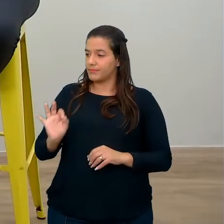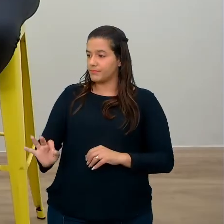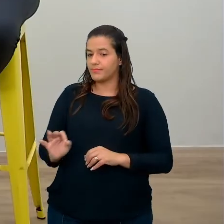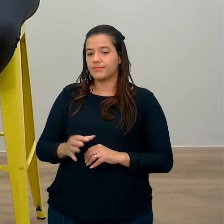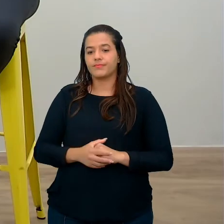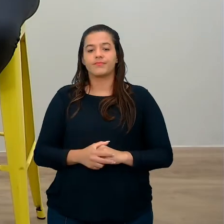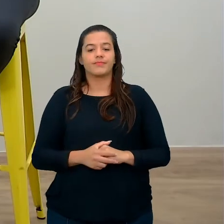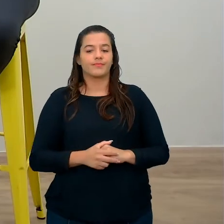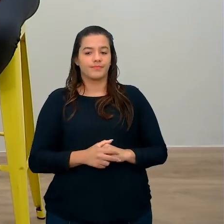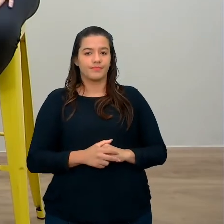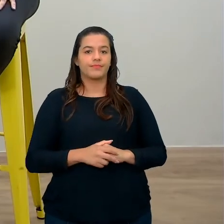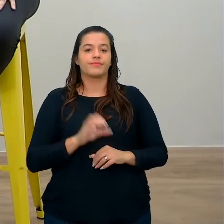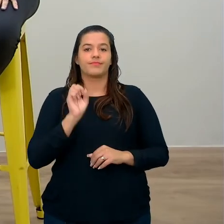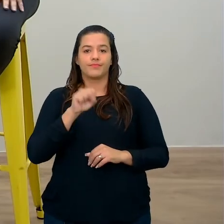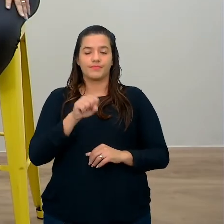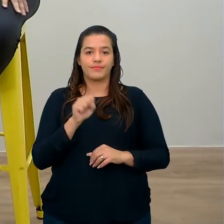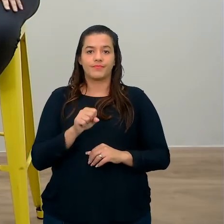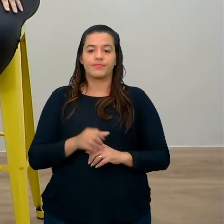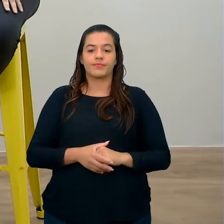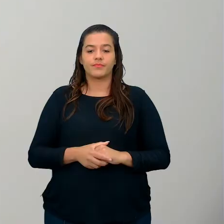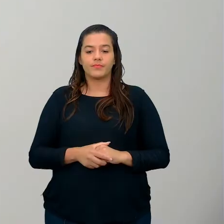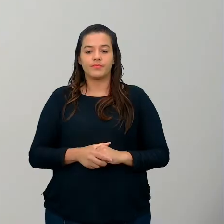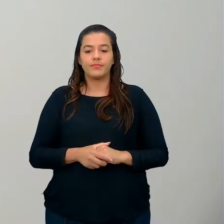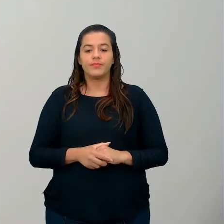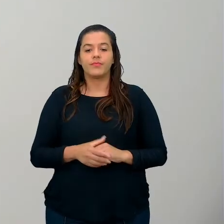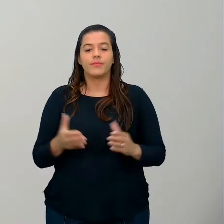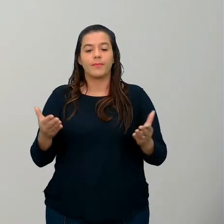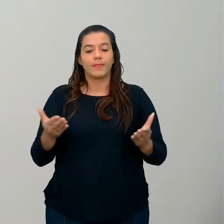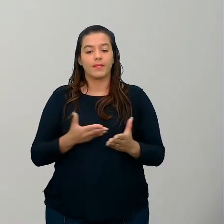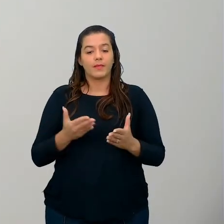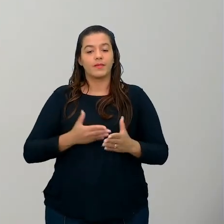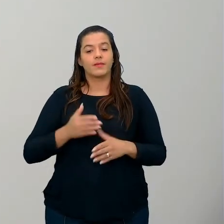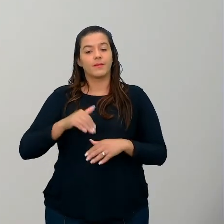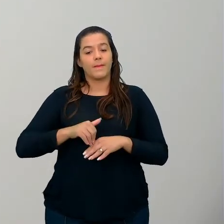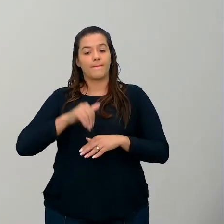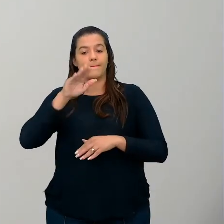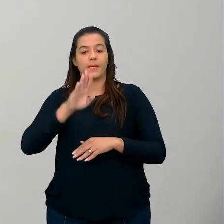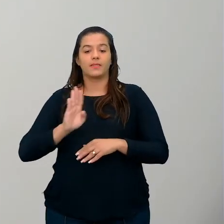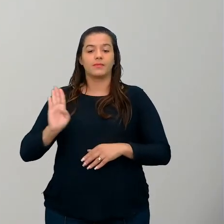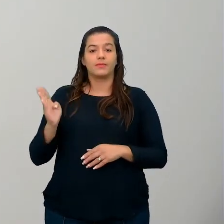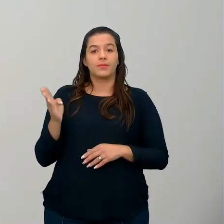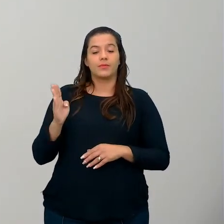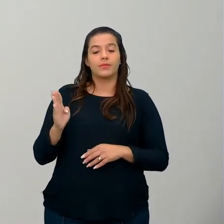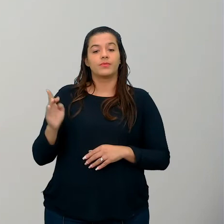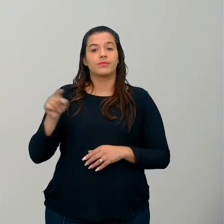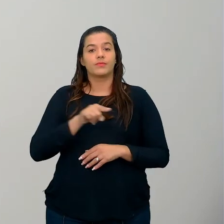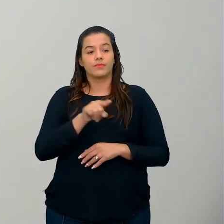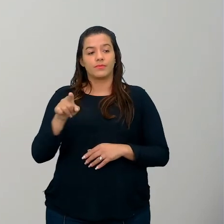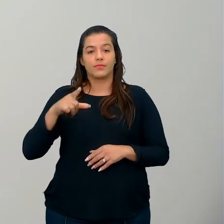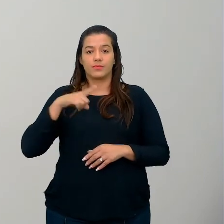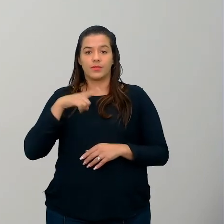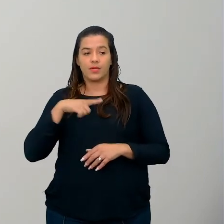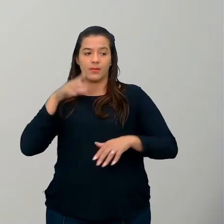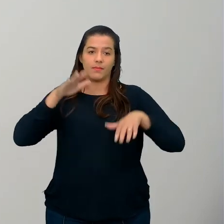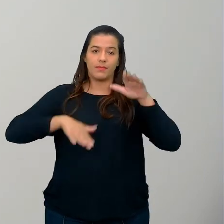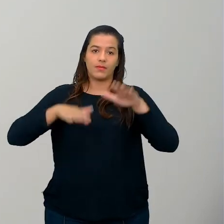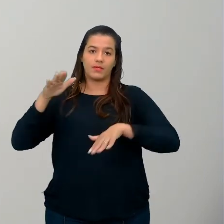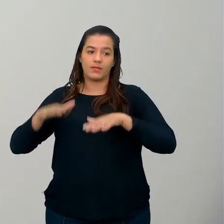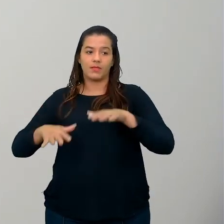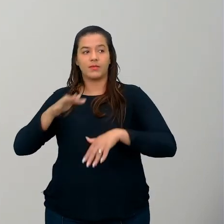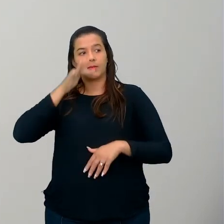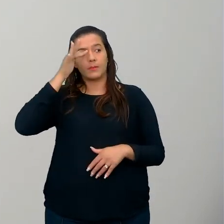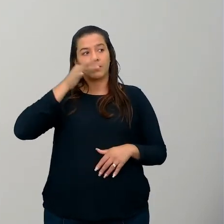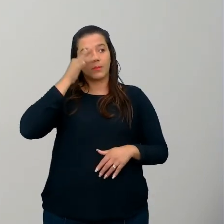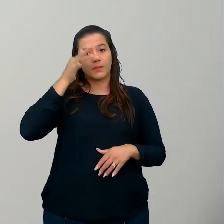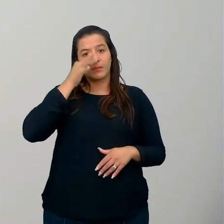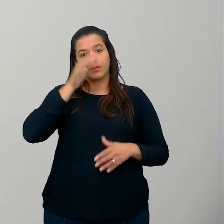É, isso mesmo, né? E aí, olha só, agora uma questão aí mais de biologia, né? Dependendo do tipo de planta que cresce